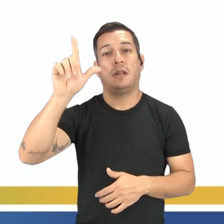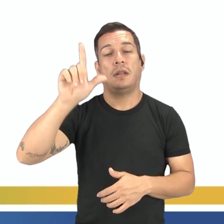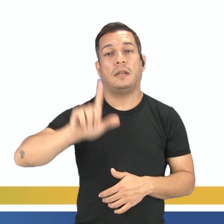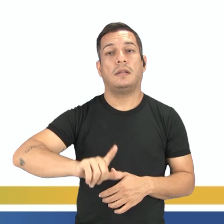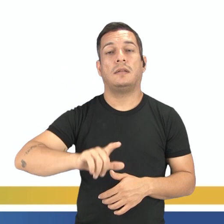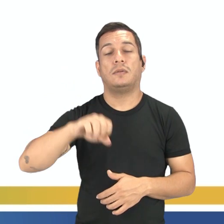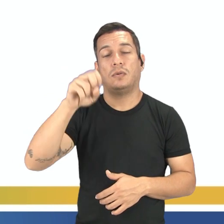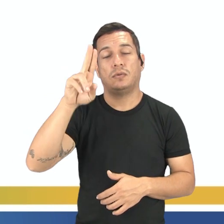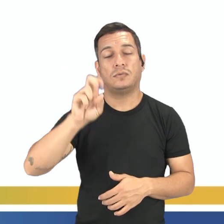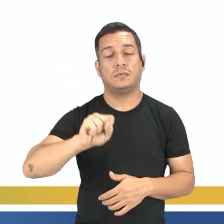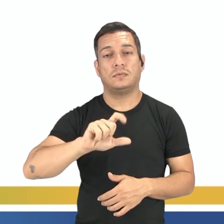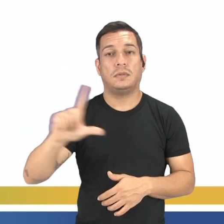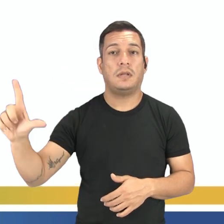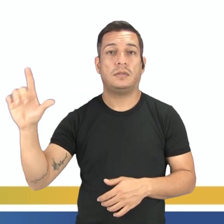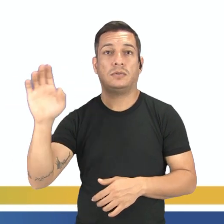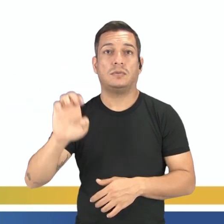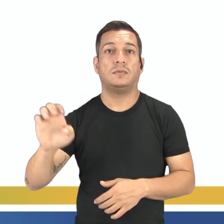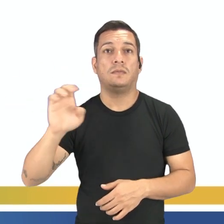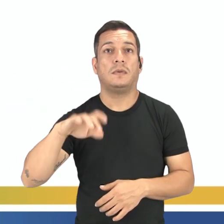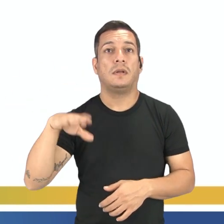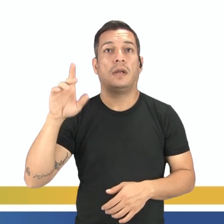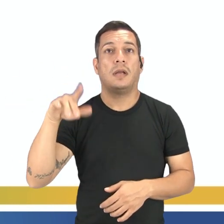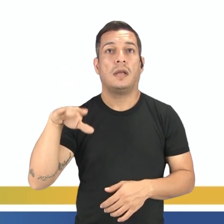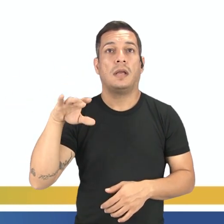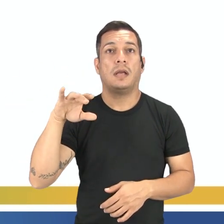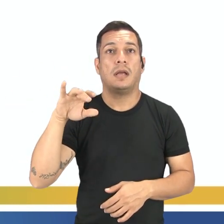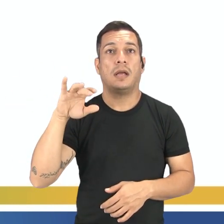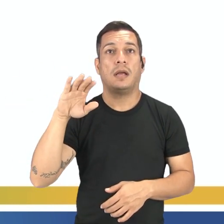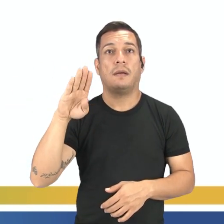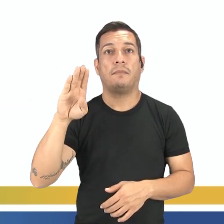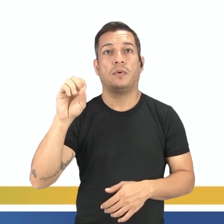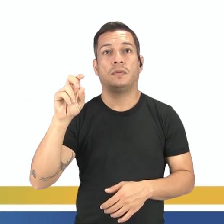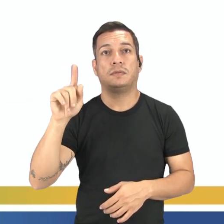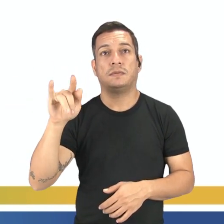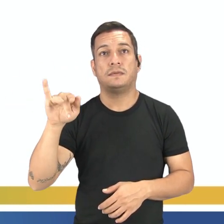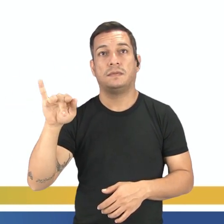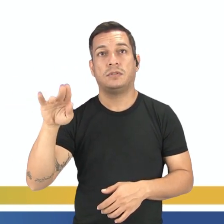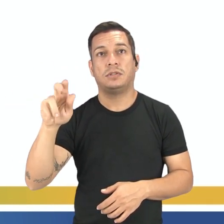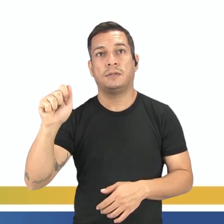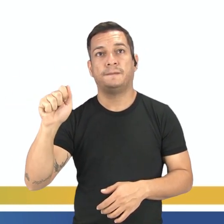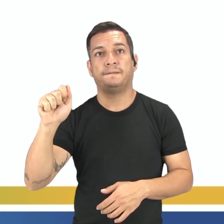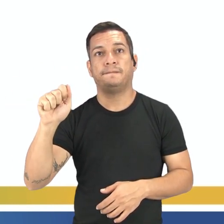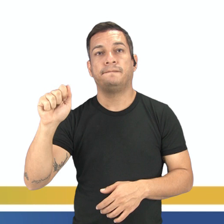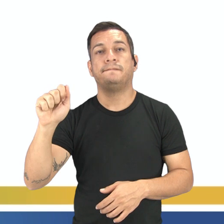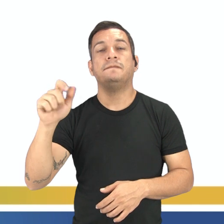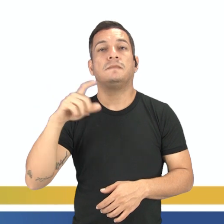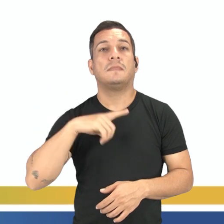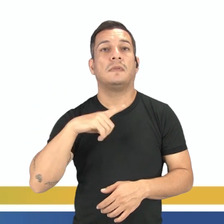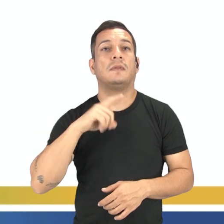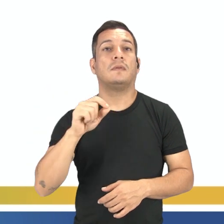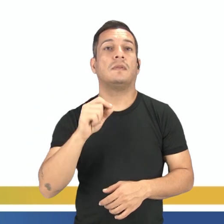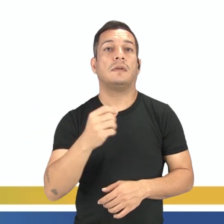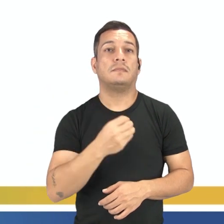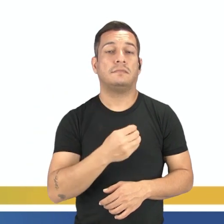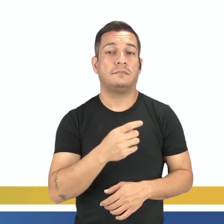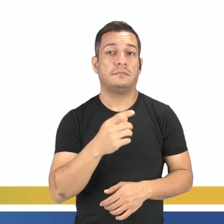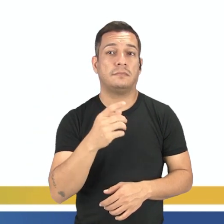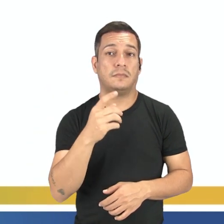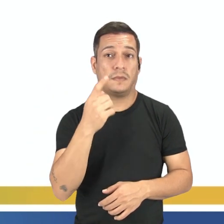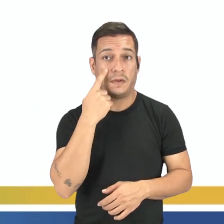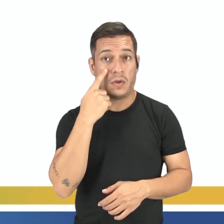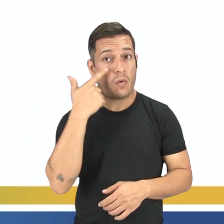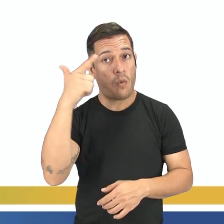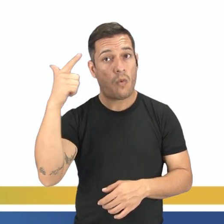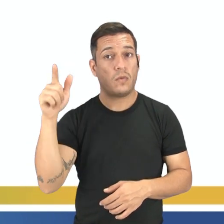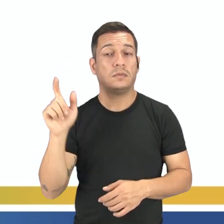pela Bósnia e Herzegovina. Então é aquela parte que era comunista e que agora não tem mais nada a ver com isso. Então,